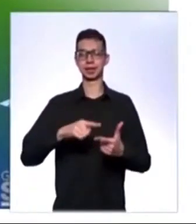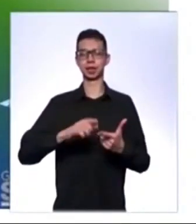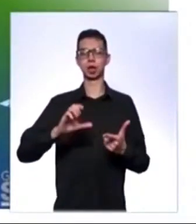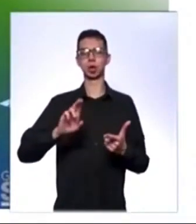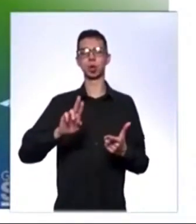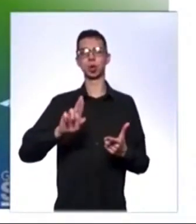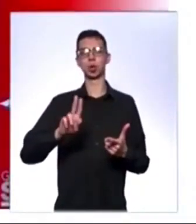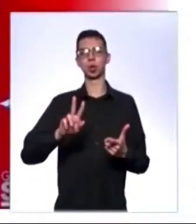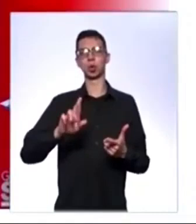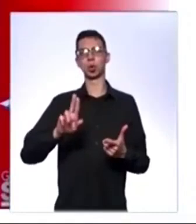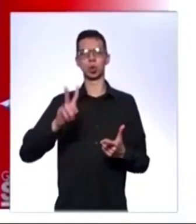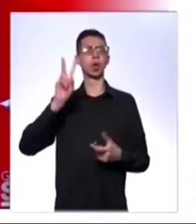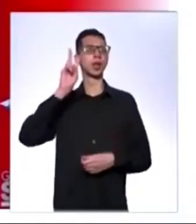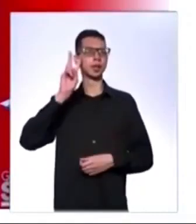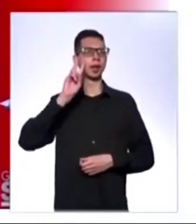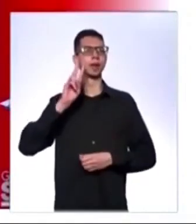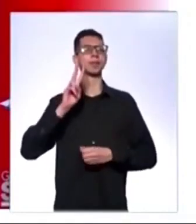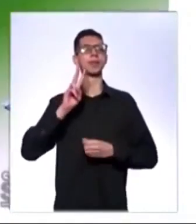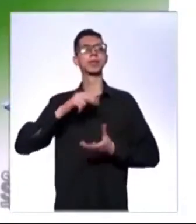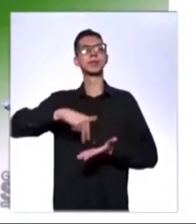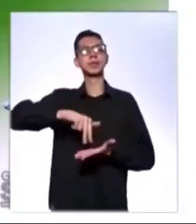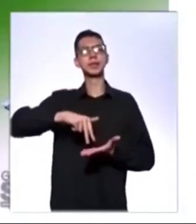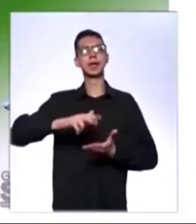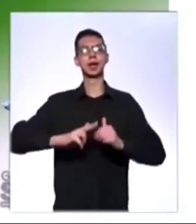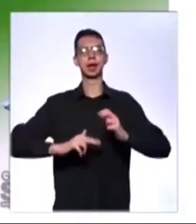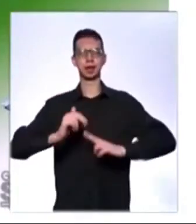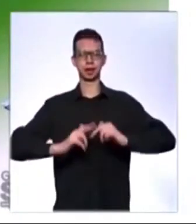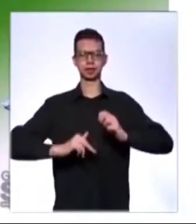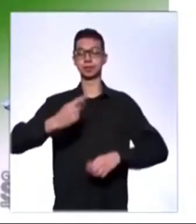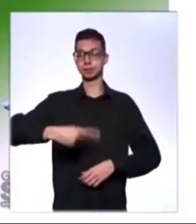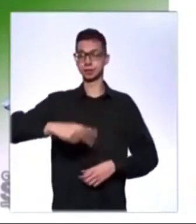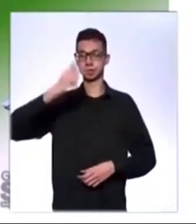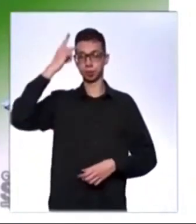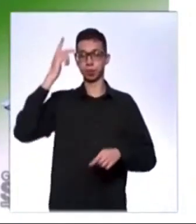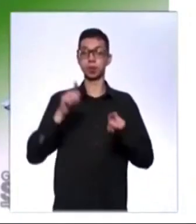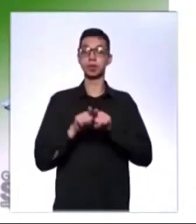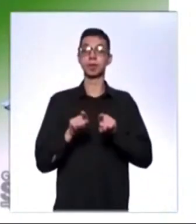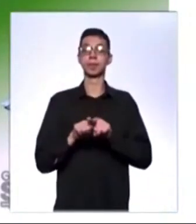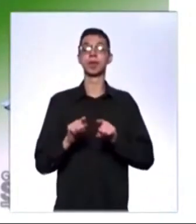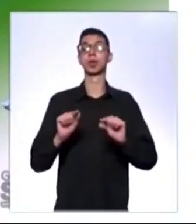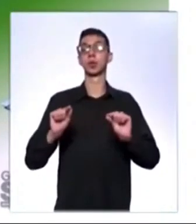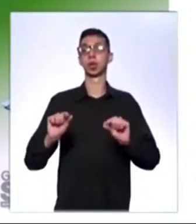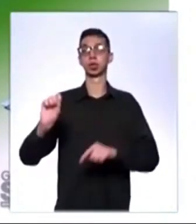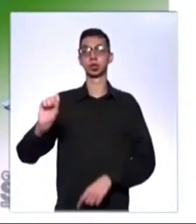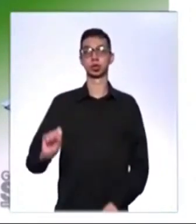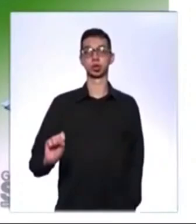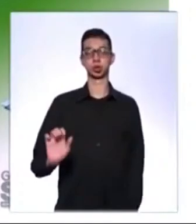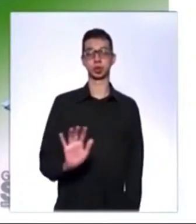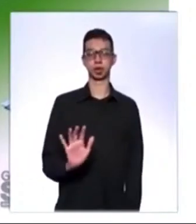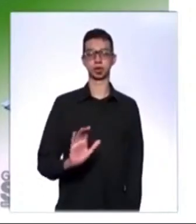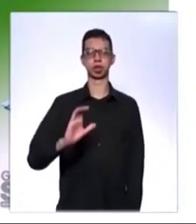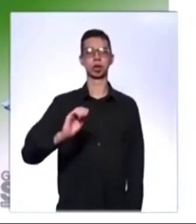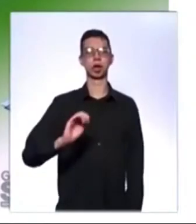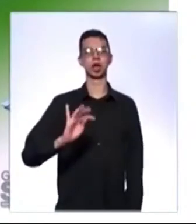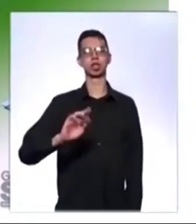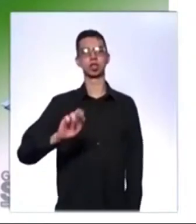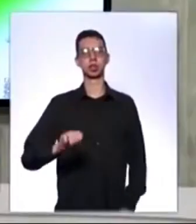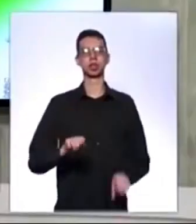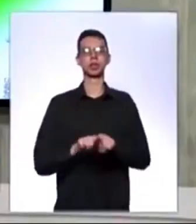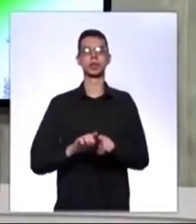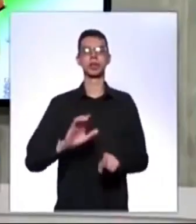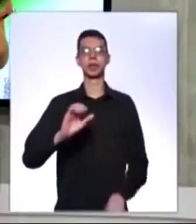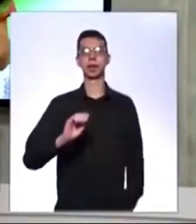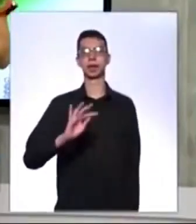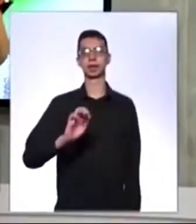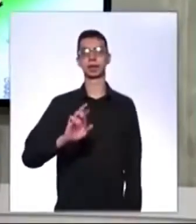Paulo. Nós vamos ter na região sudeste o catira, também chamado de cateretê. Catira e cateretê, para